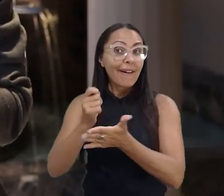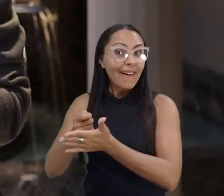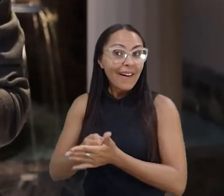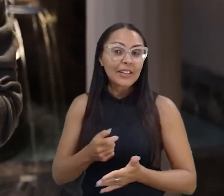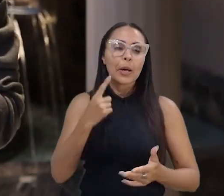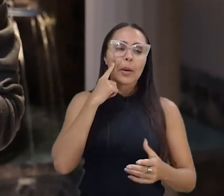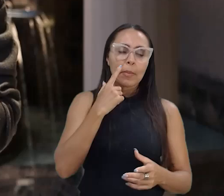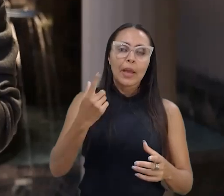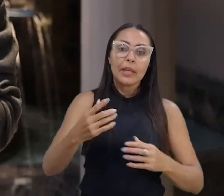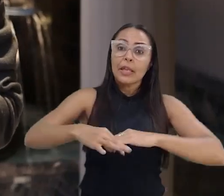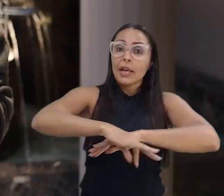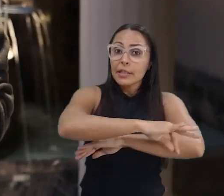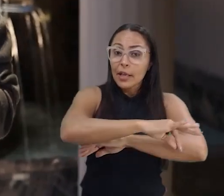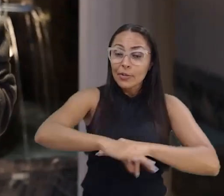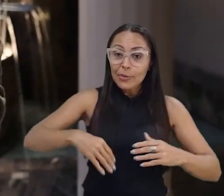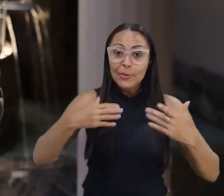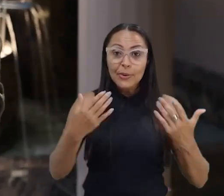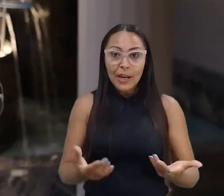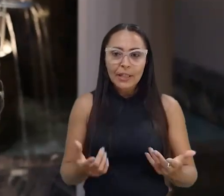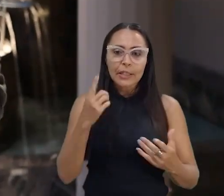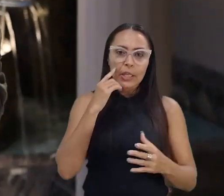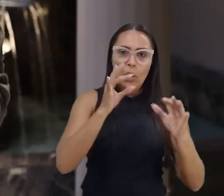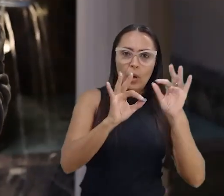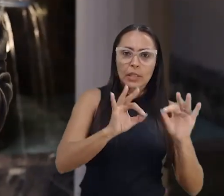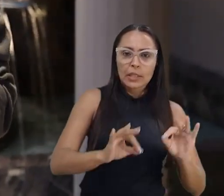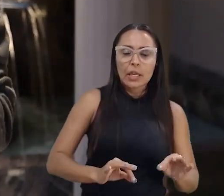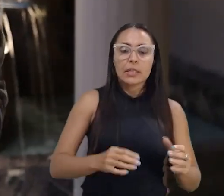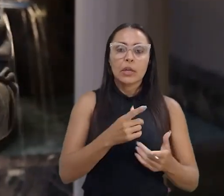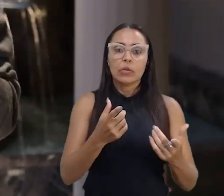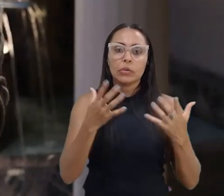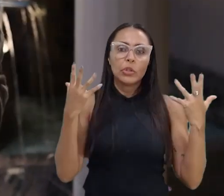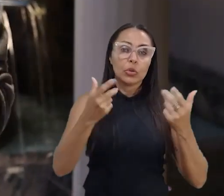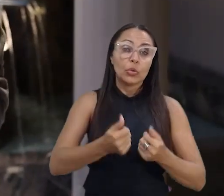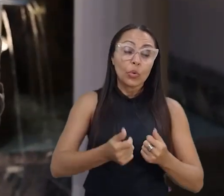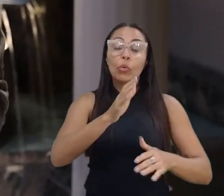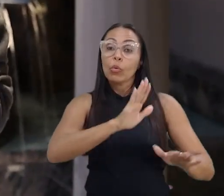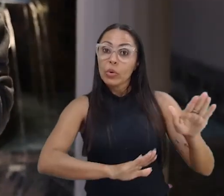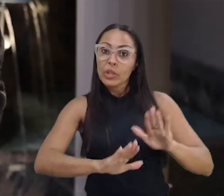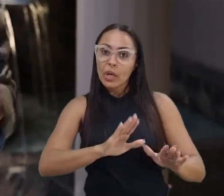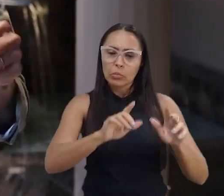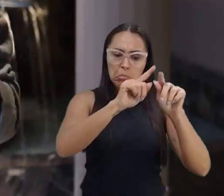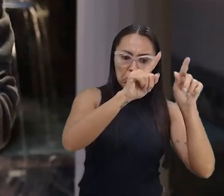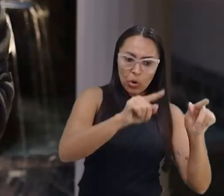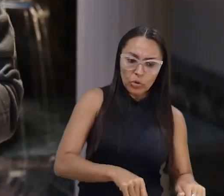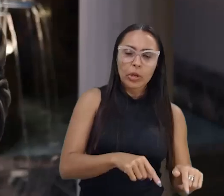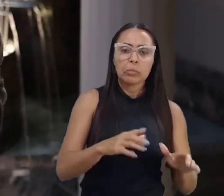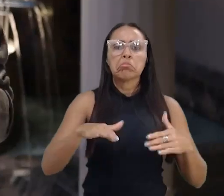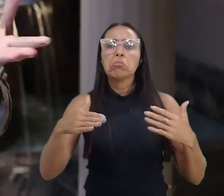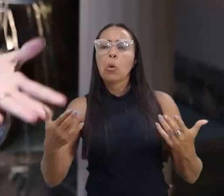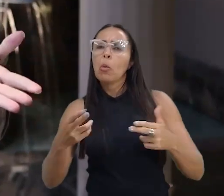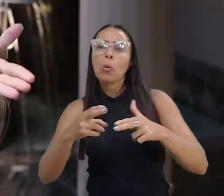perfil de arquitetura, de design de interiores, de mobília que ele gosta e ter todo esse cuidado na hora de projetar. Por qual